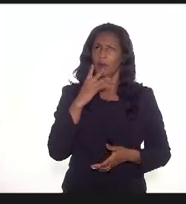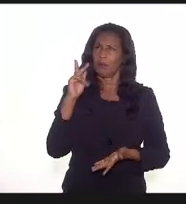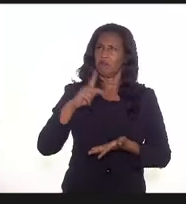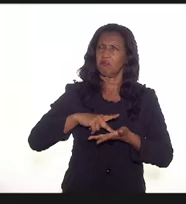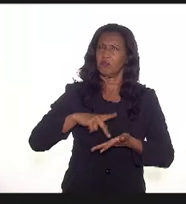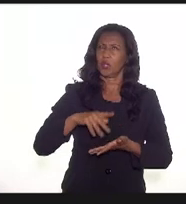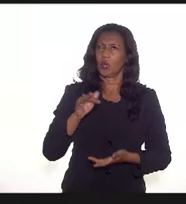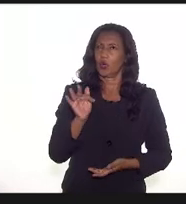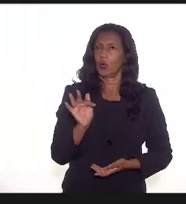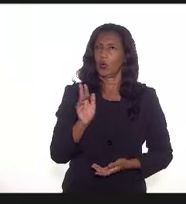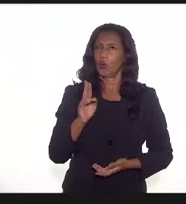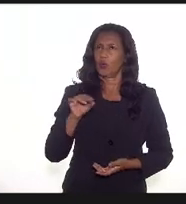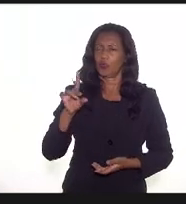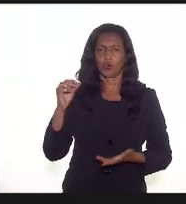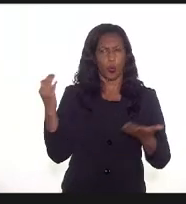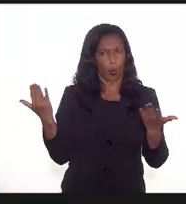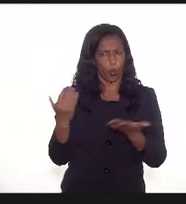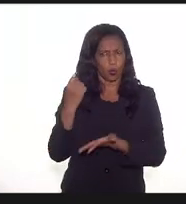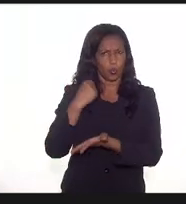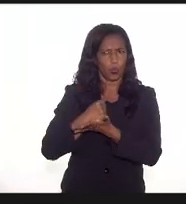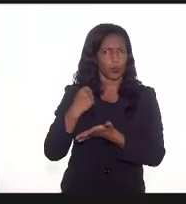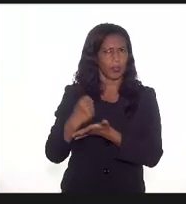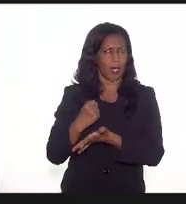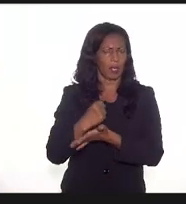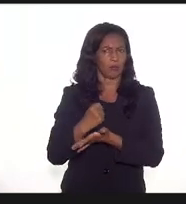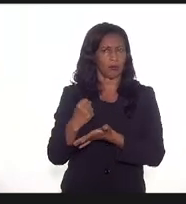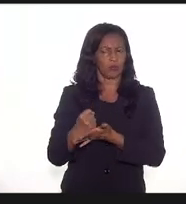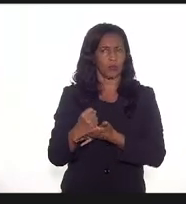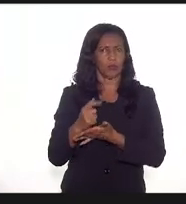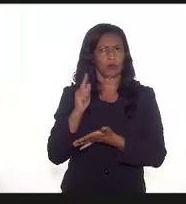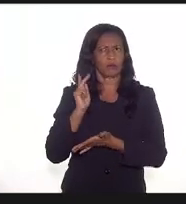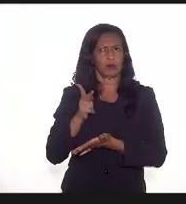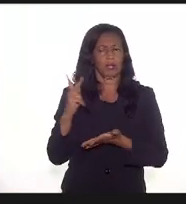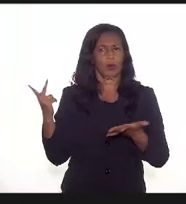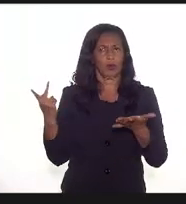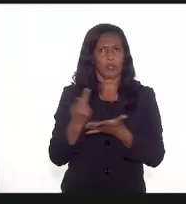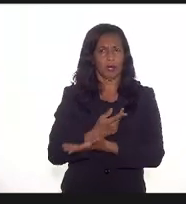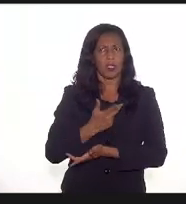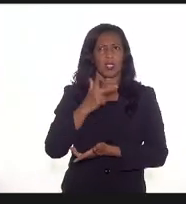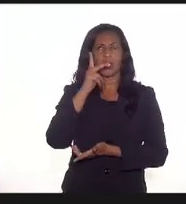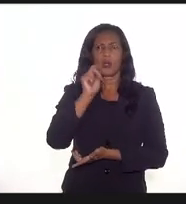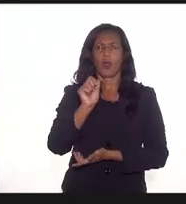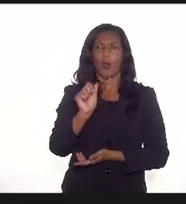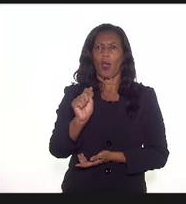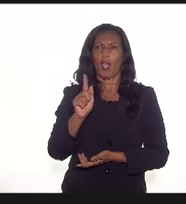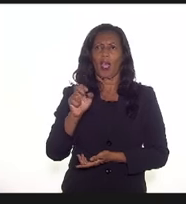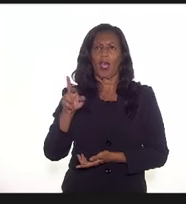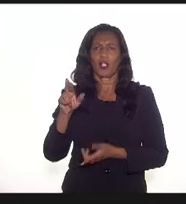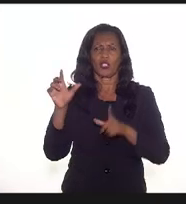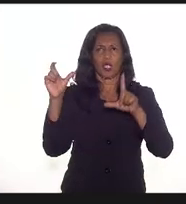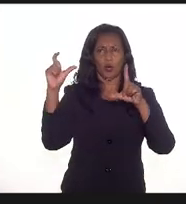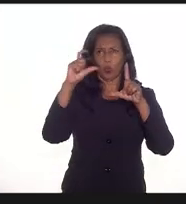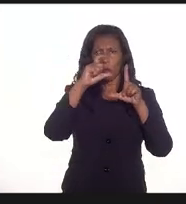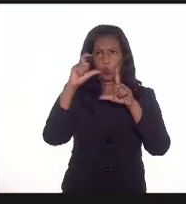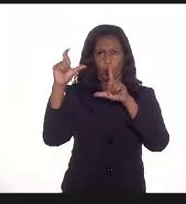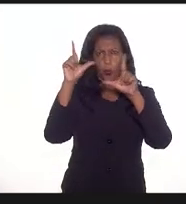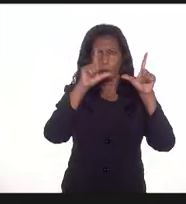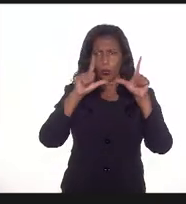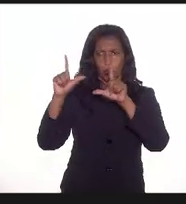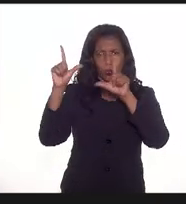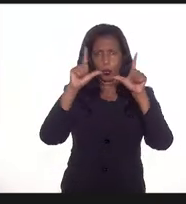hoje, os contratos que estão em fruição, como estava na própria apresentação da GRI, ele se concentra basicamente no